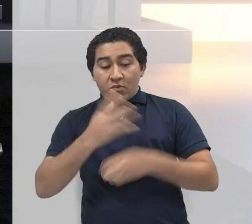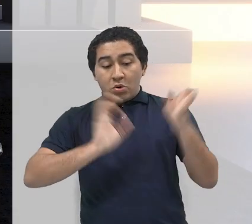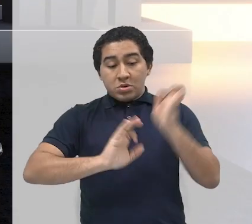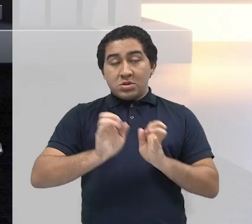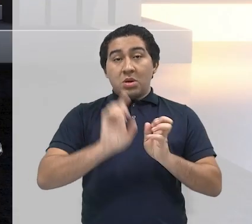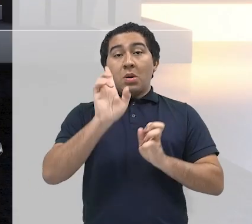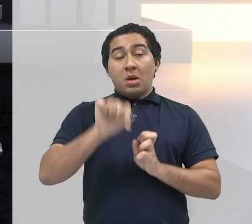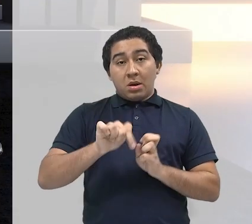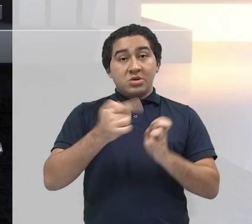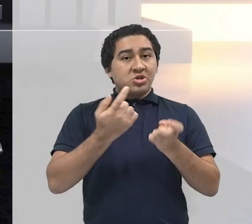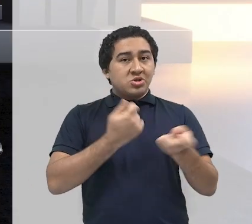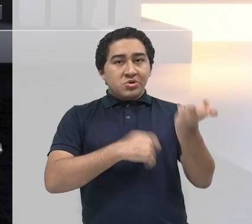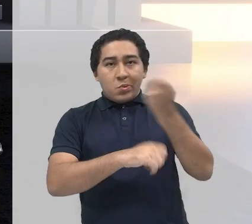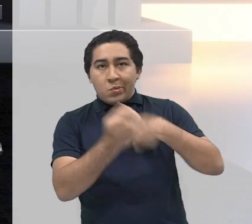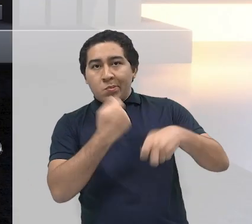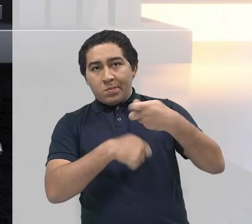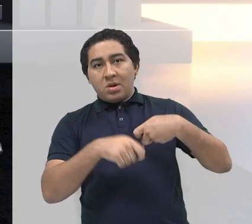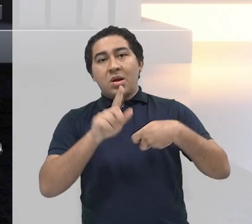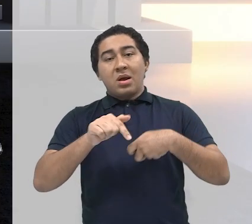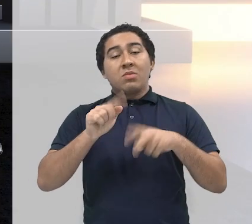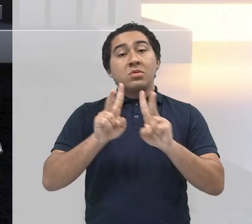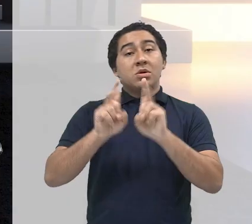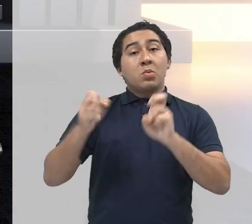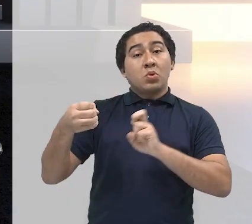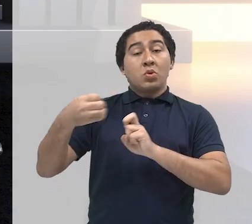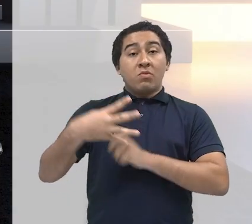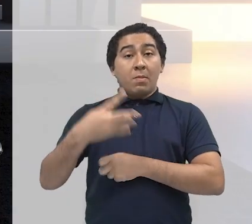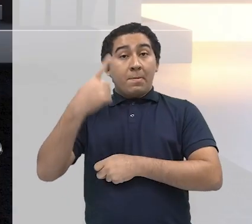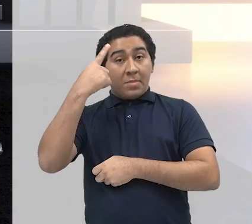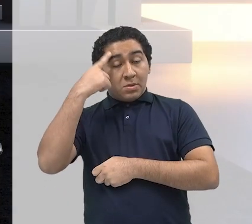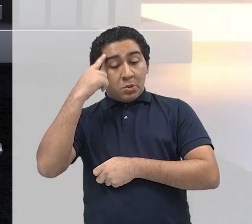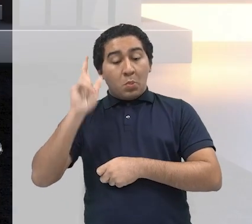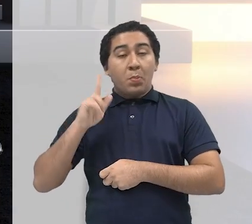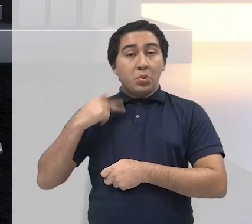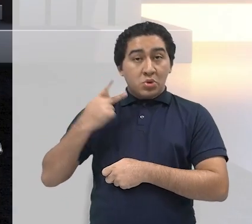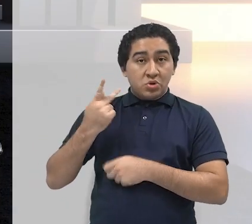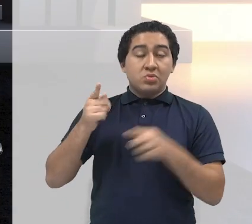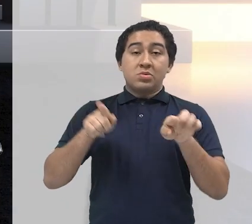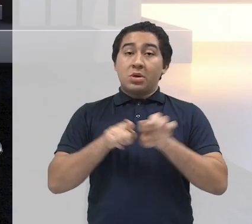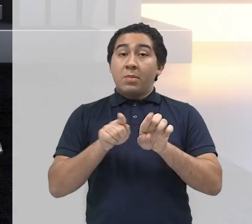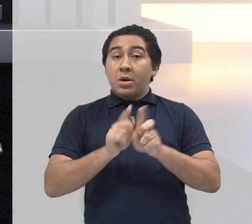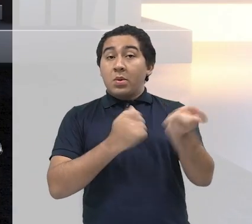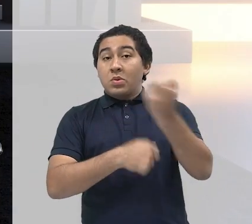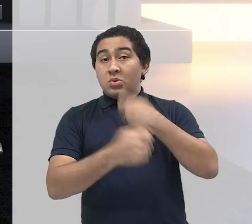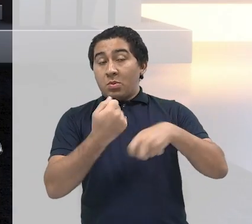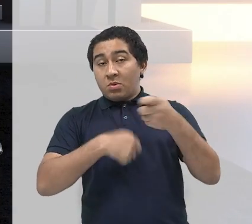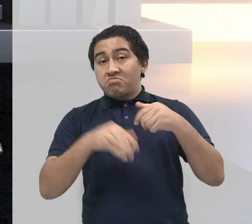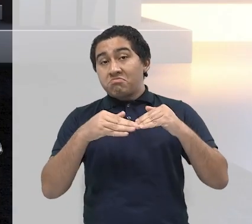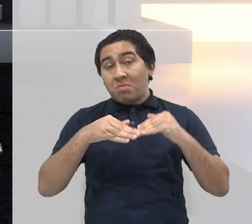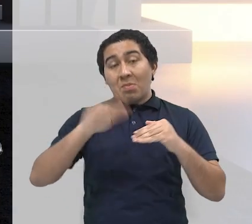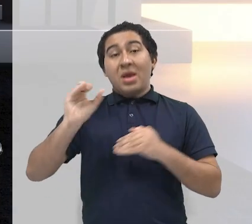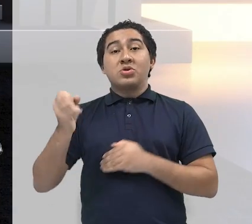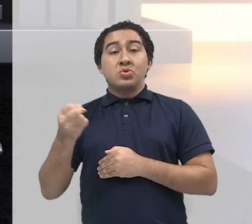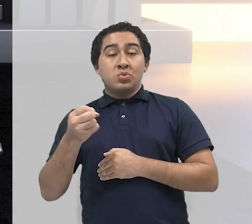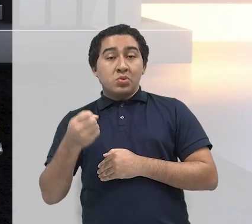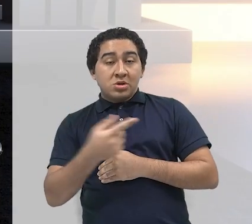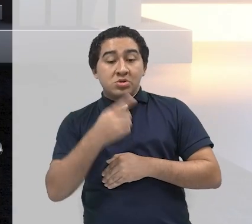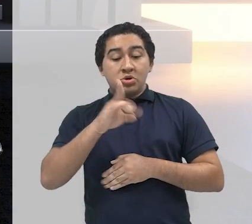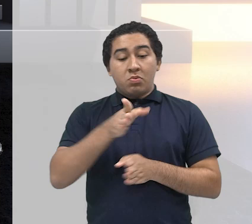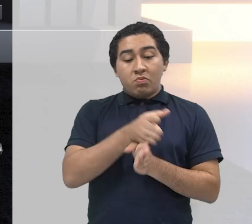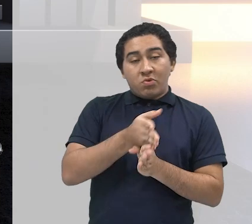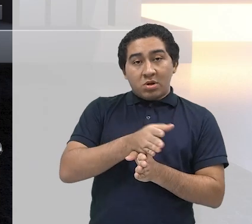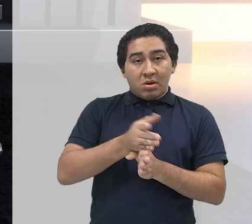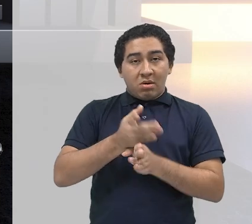estamos falando de uma forma de pensamento político e econômico que transpassa as barreiras de nacionalidades e de